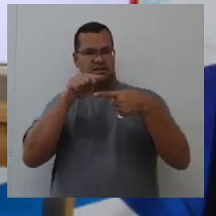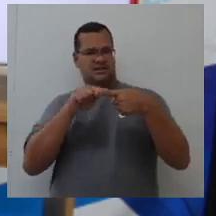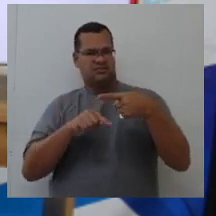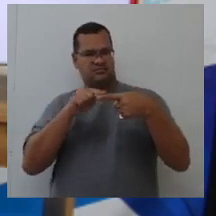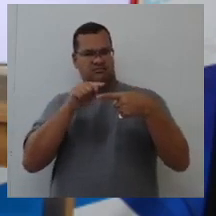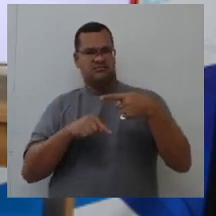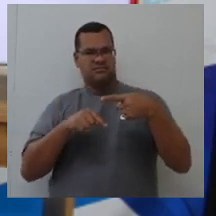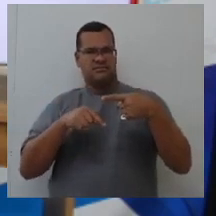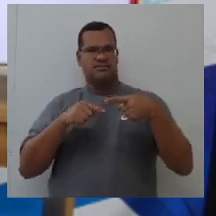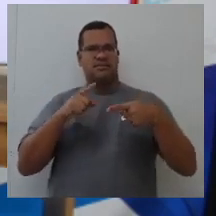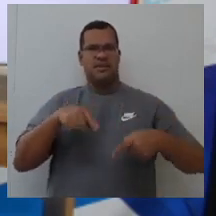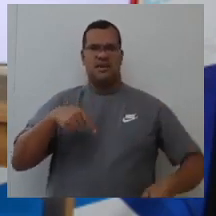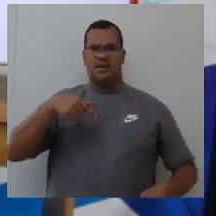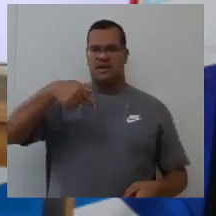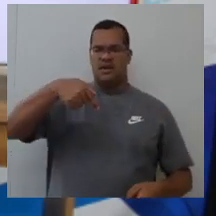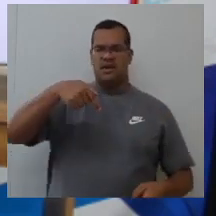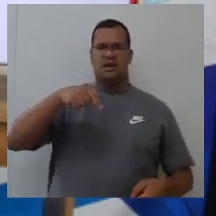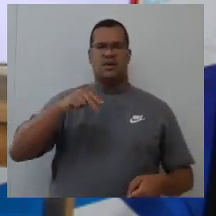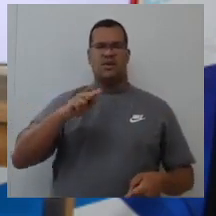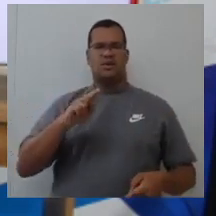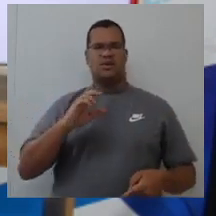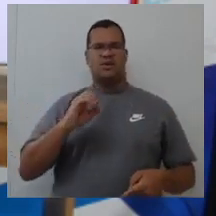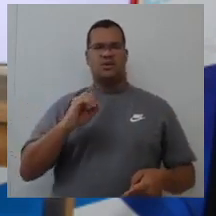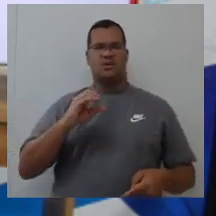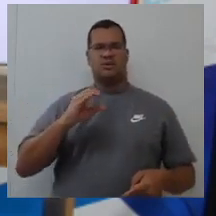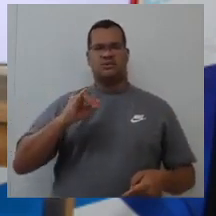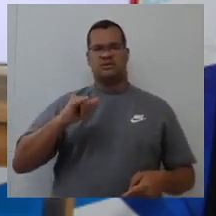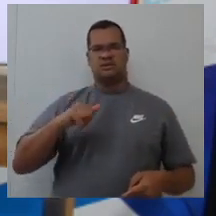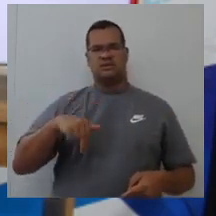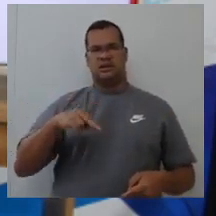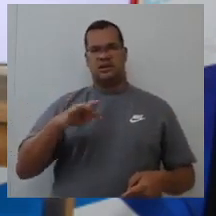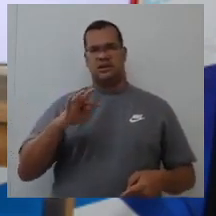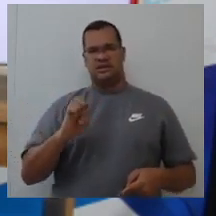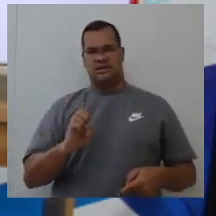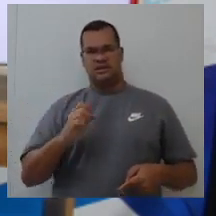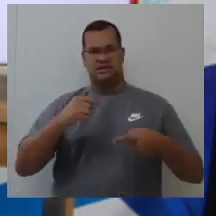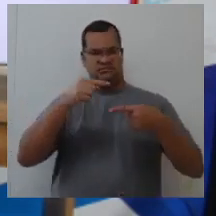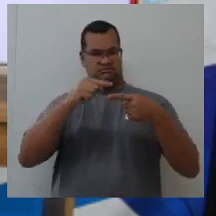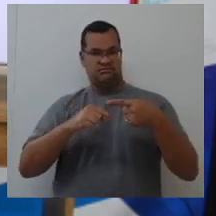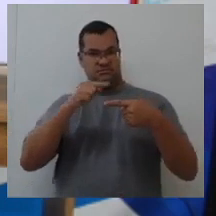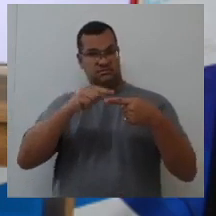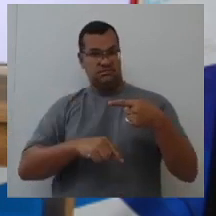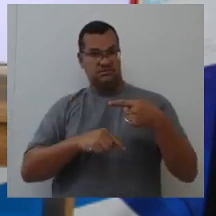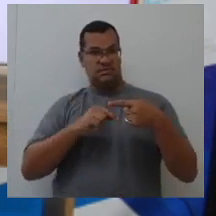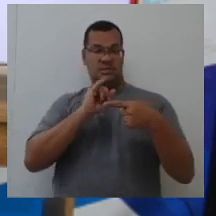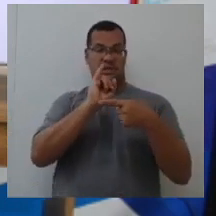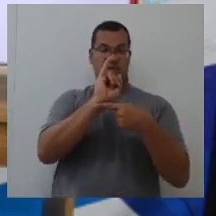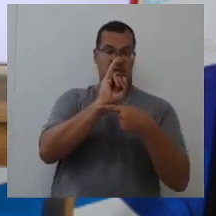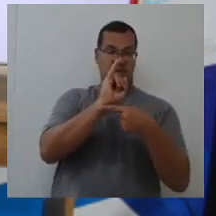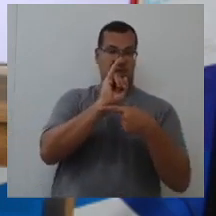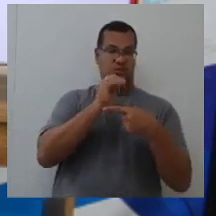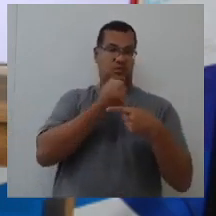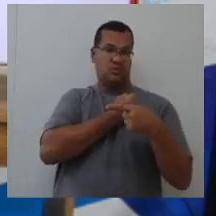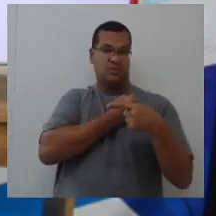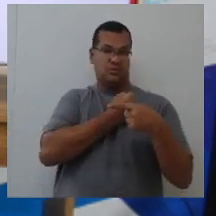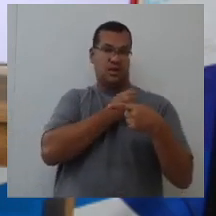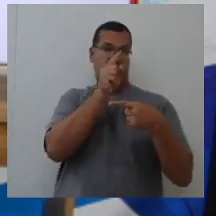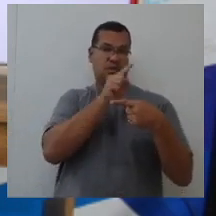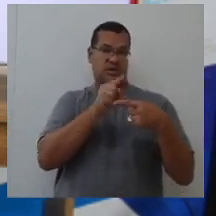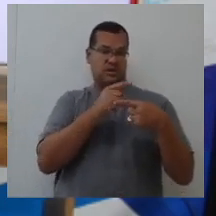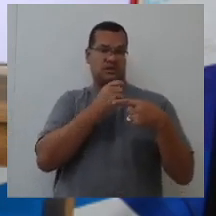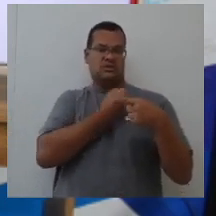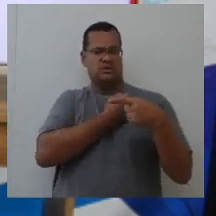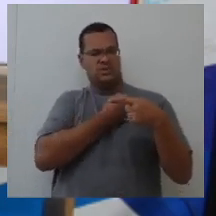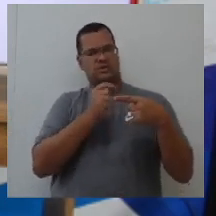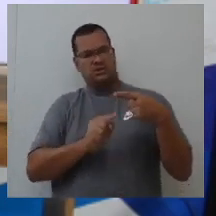é quociente de dois inteiros, tá? É um número inteiro em cima e um número inteiro embaixo da fração, onde esse aqui